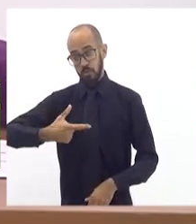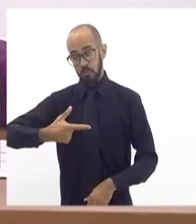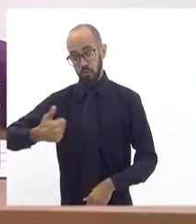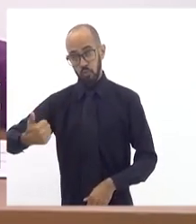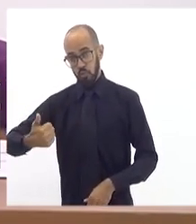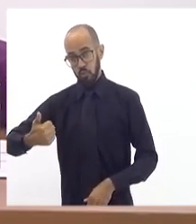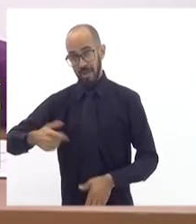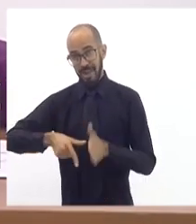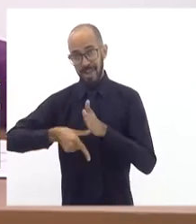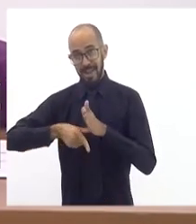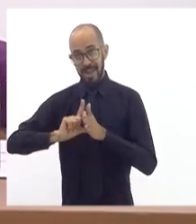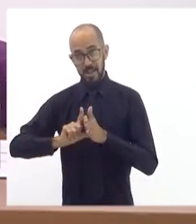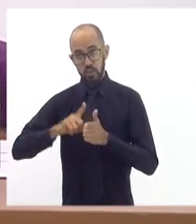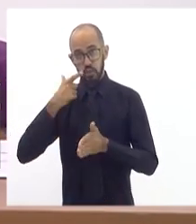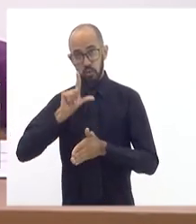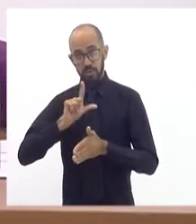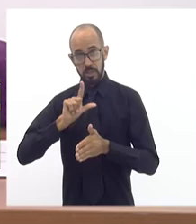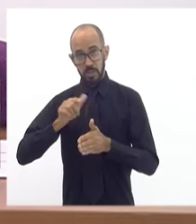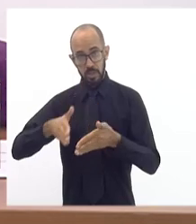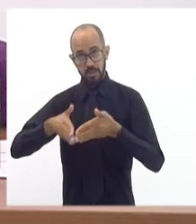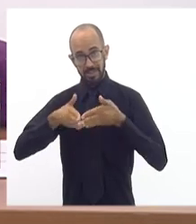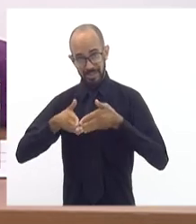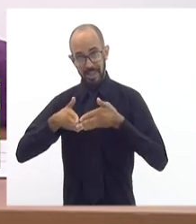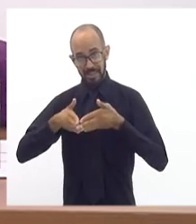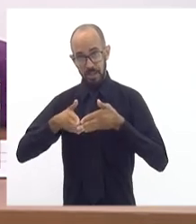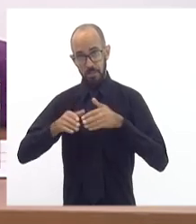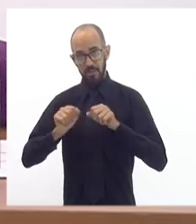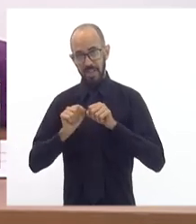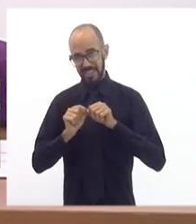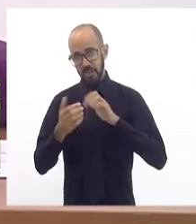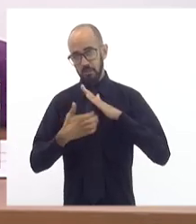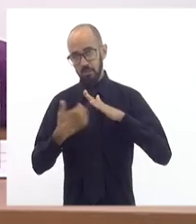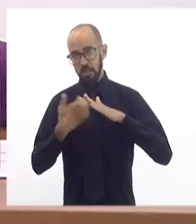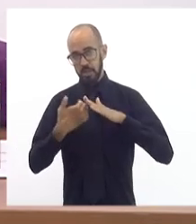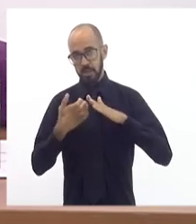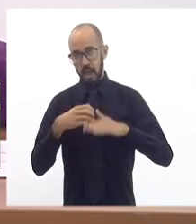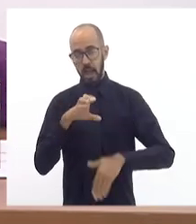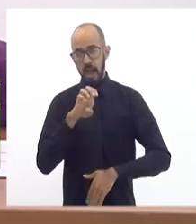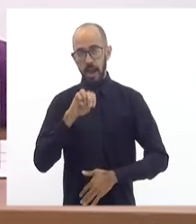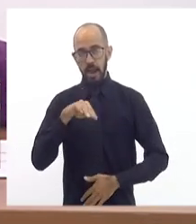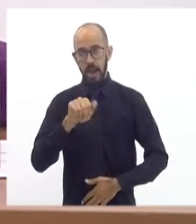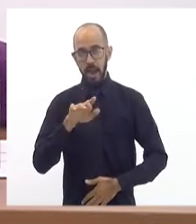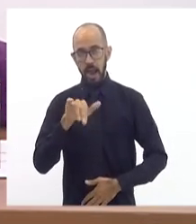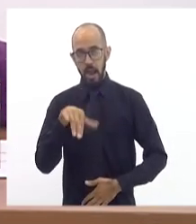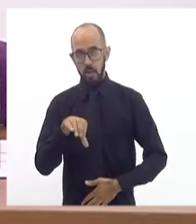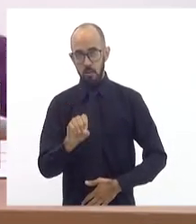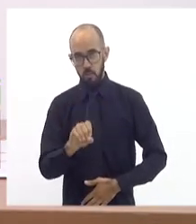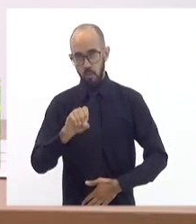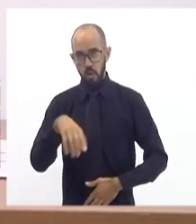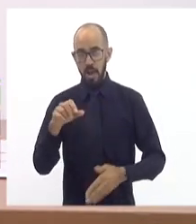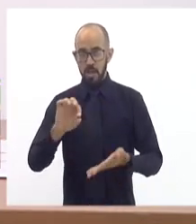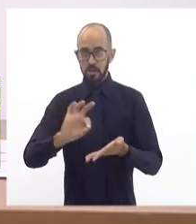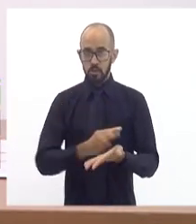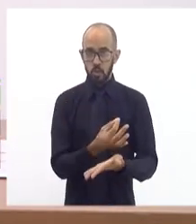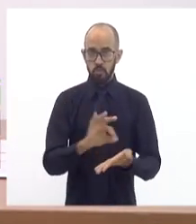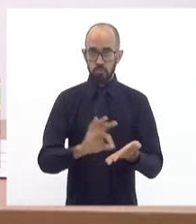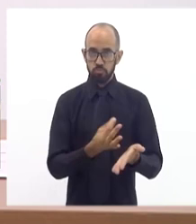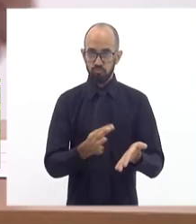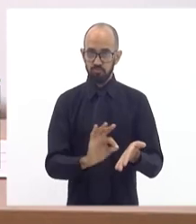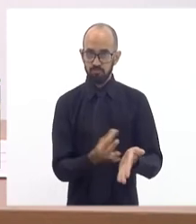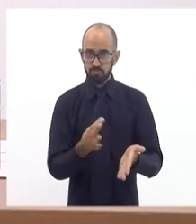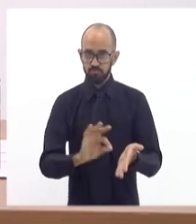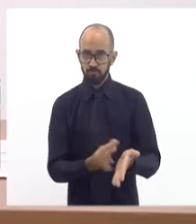antes de mesmo possuir licenciamento para empreendimento a carma o chip futuro energia a cena quatro contrato